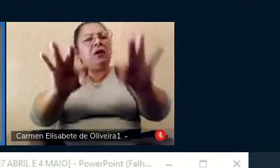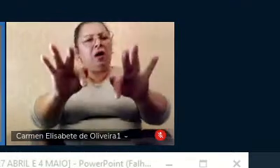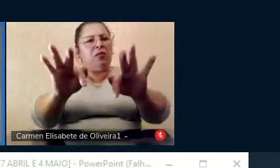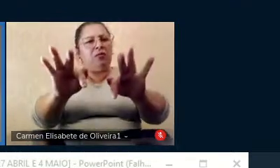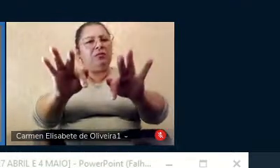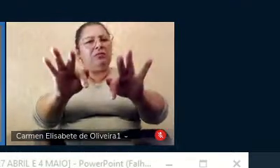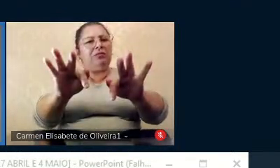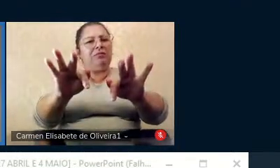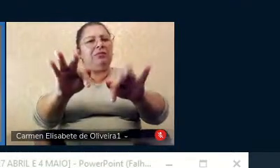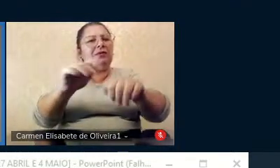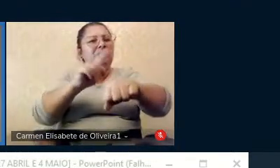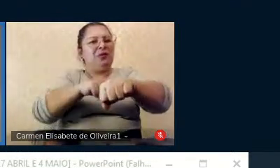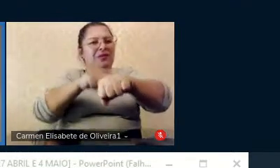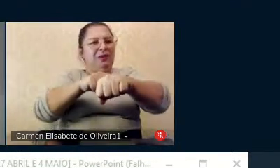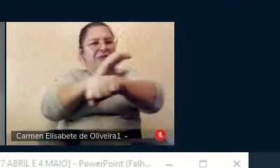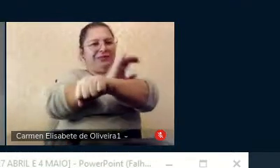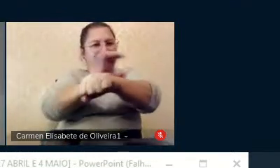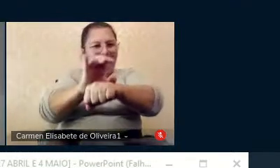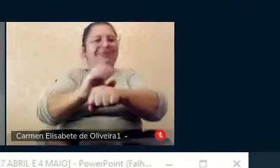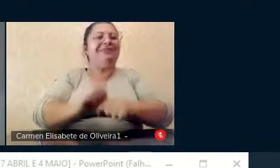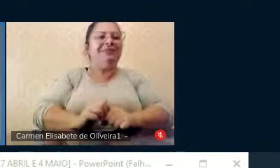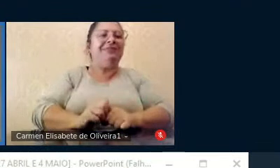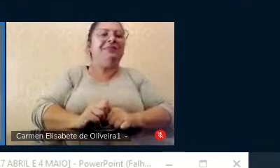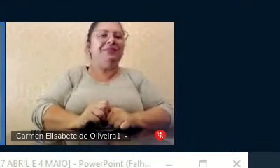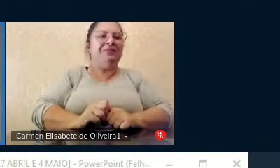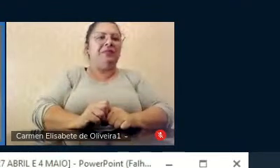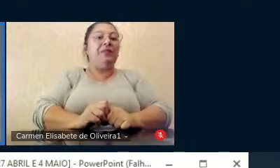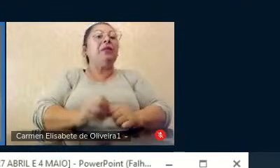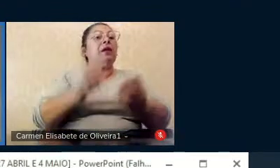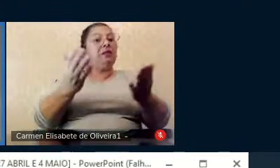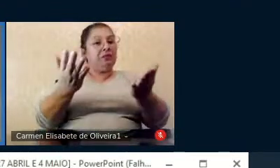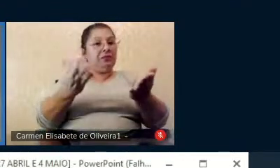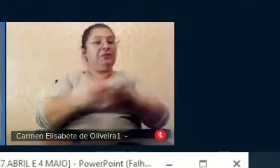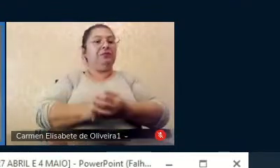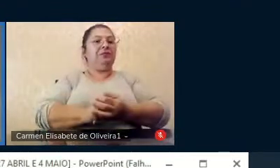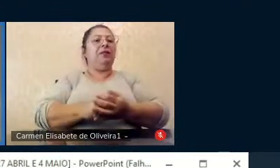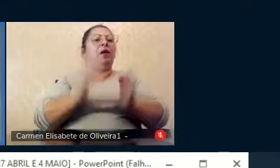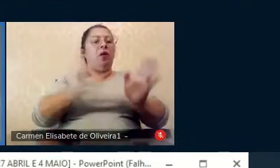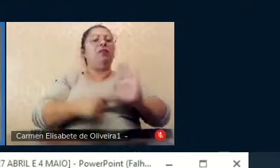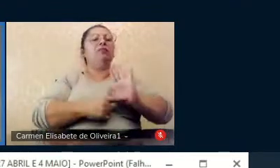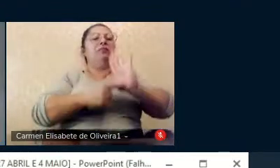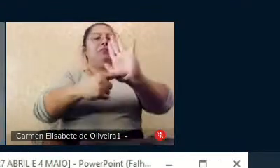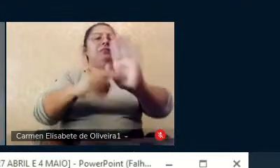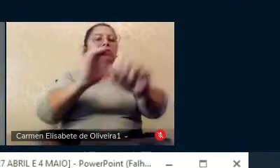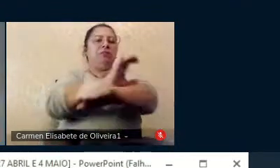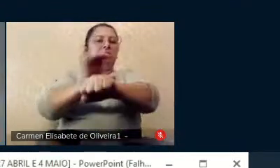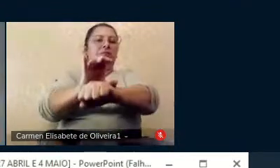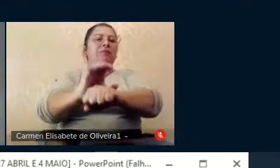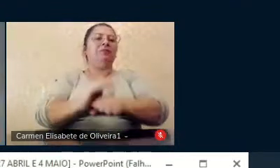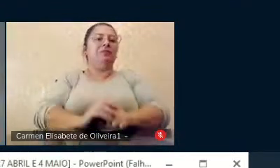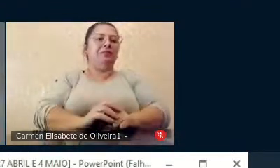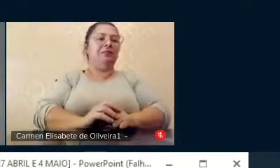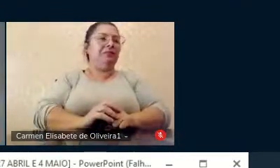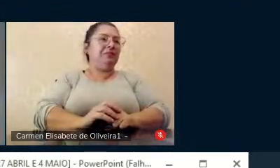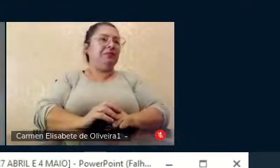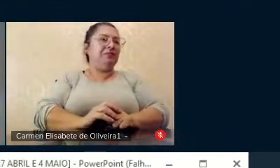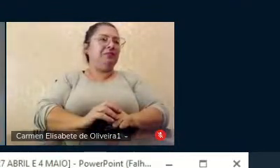nossa exposição, certo? Então, vamos lá, vou apresentar o curso.